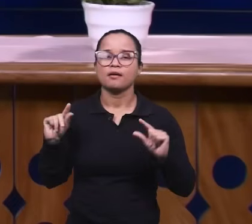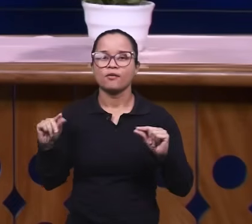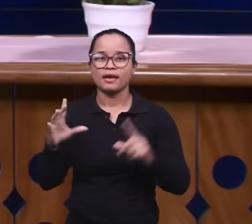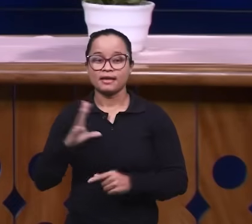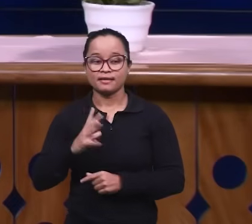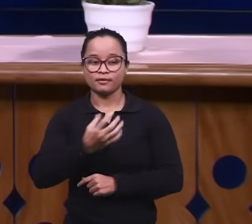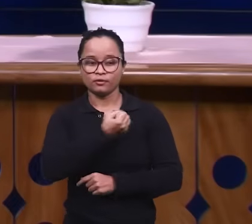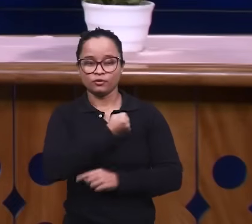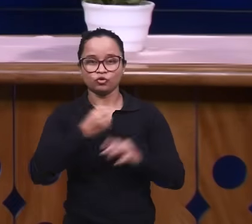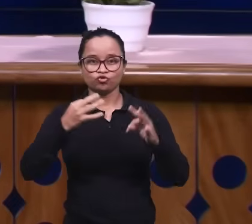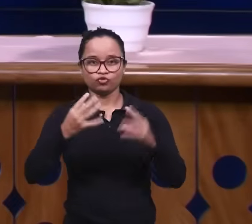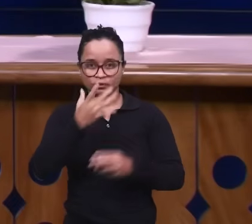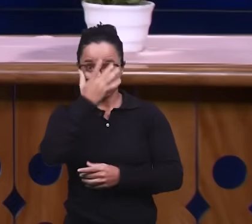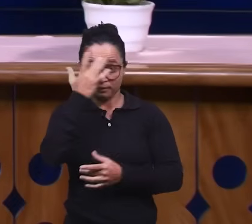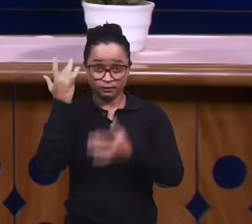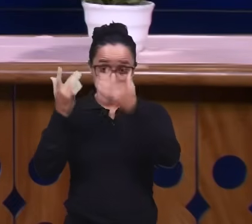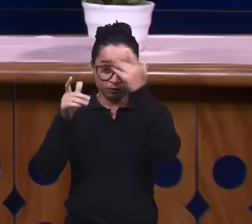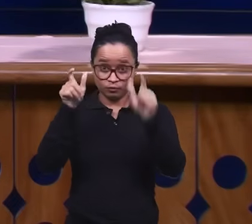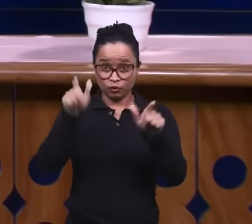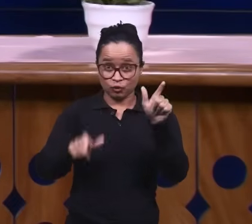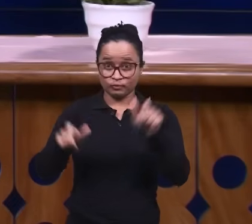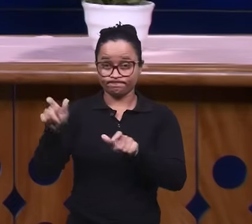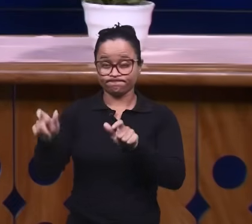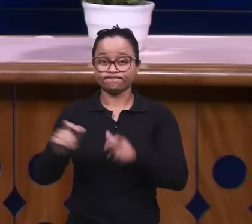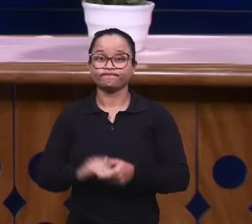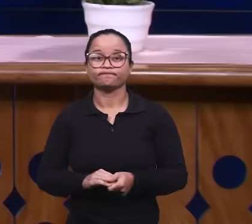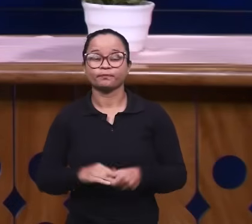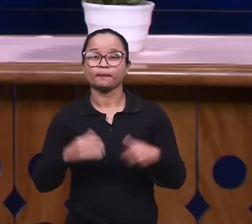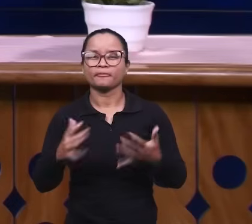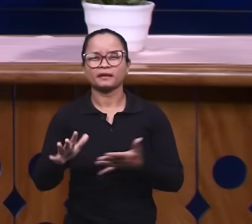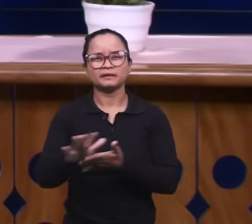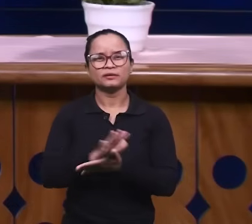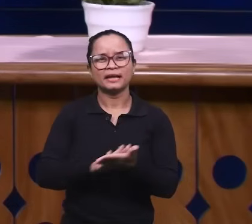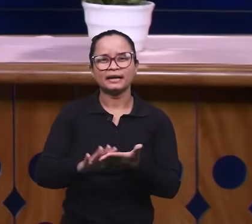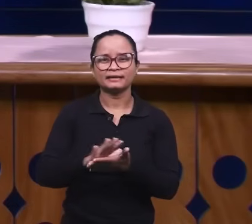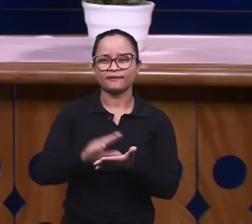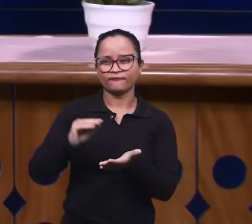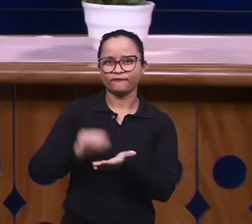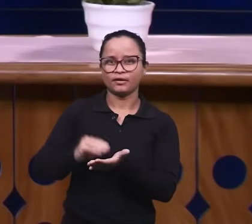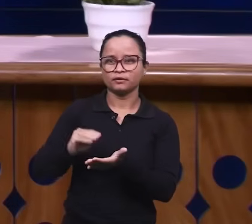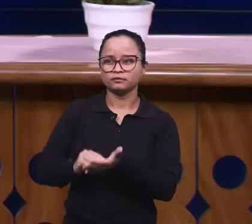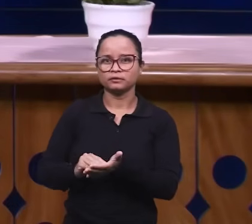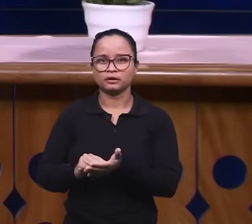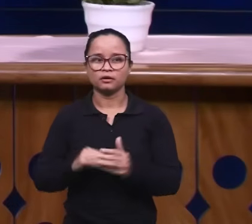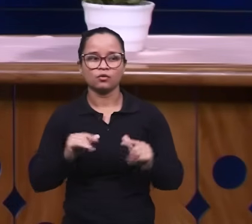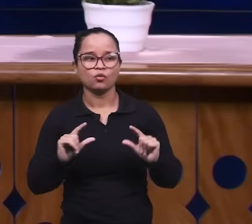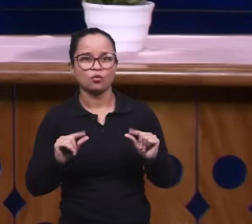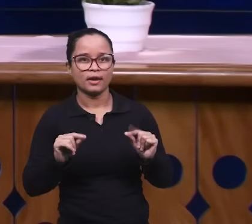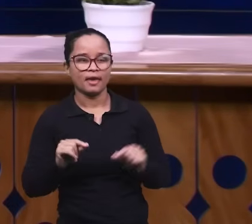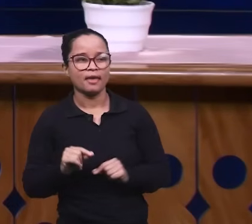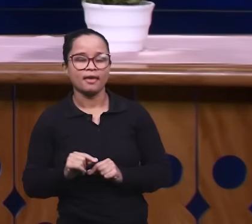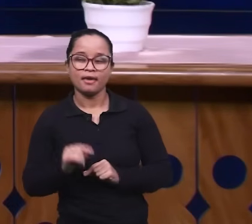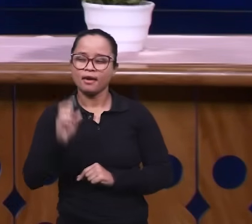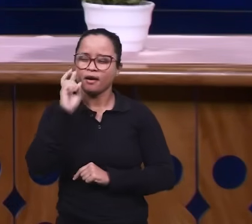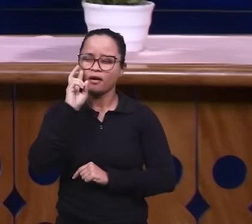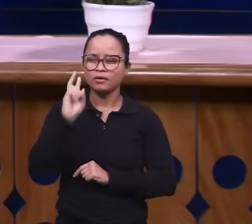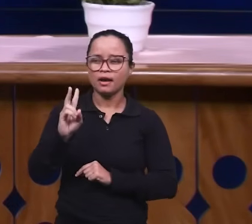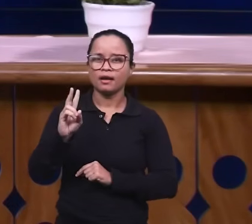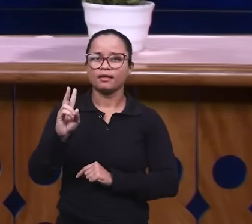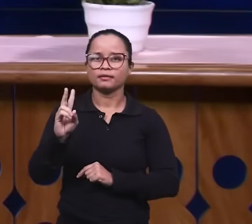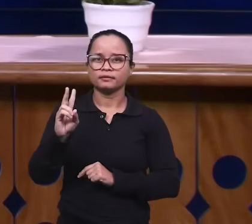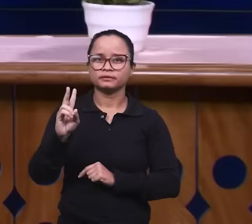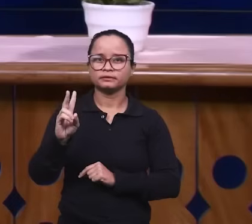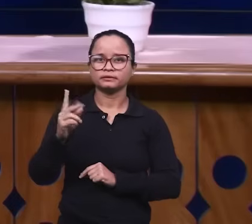salvação de todas as pessoas e nada escapa ao seu olhar. Ele conhece todas